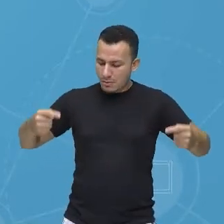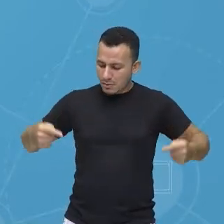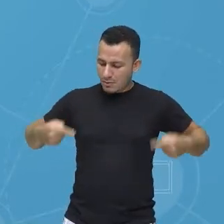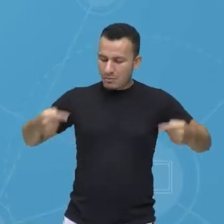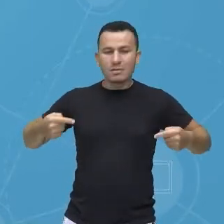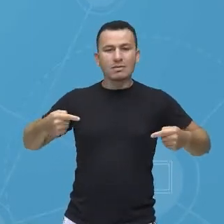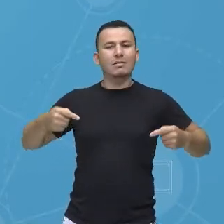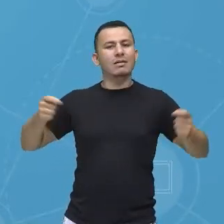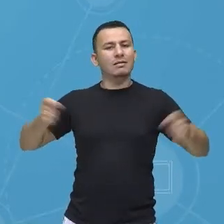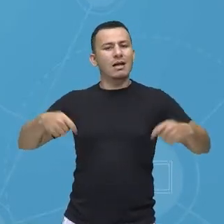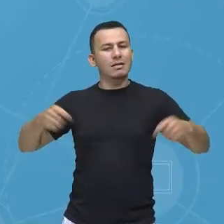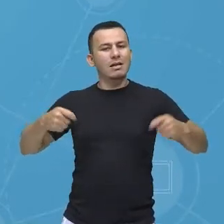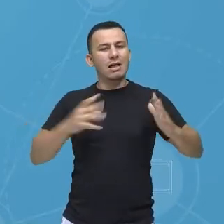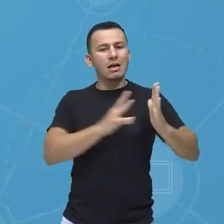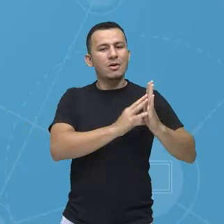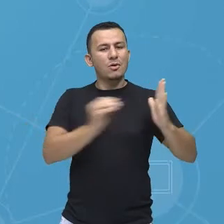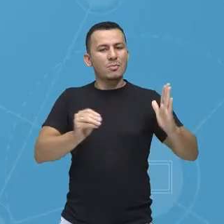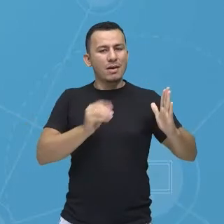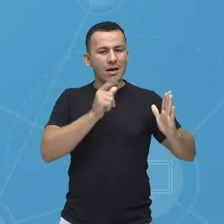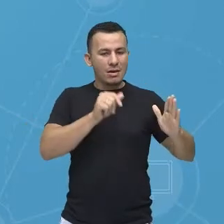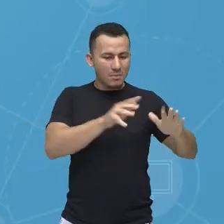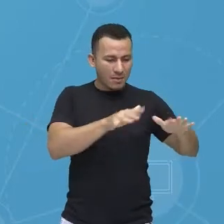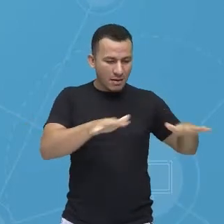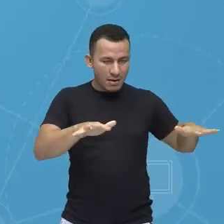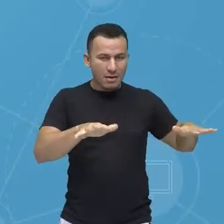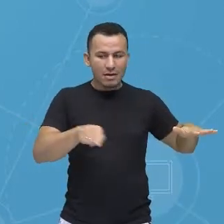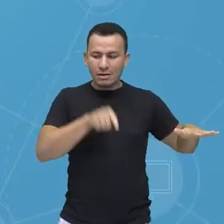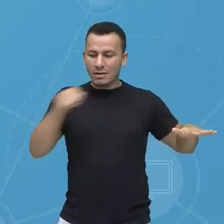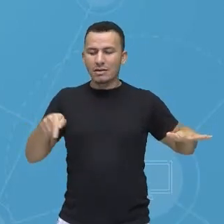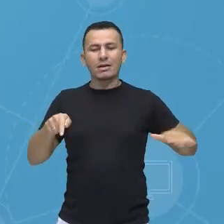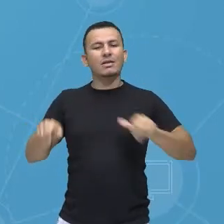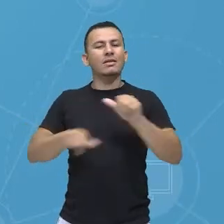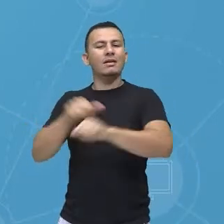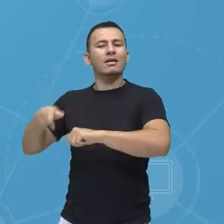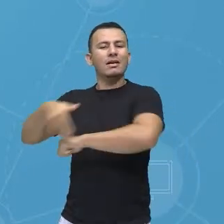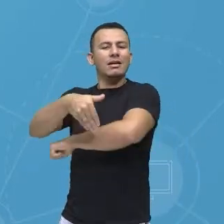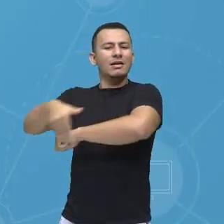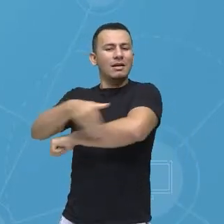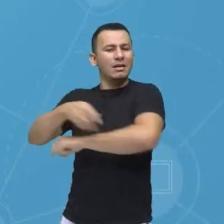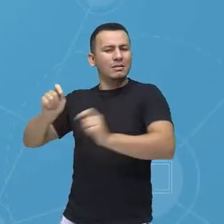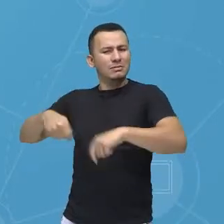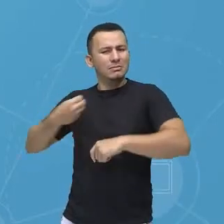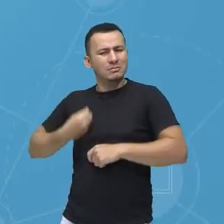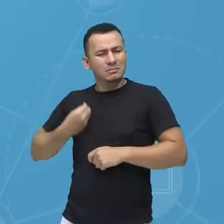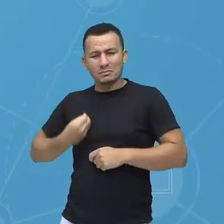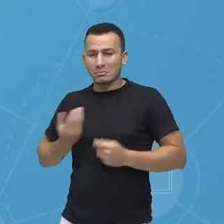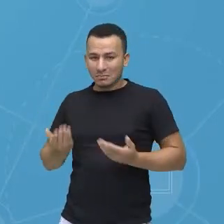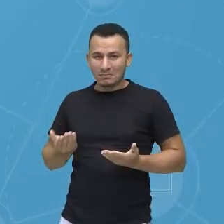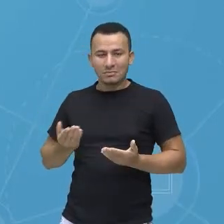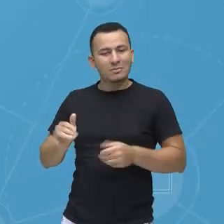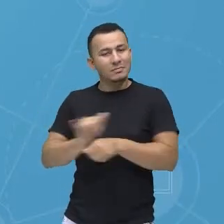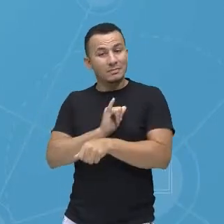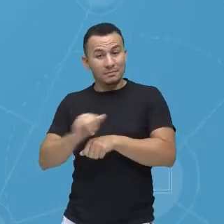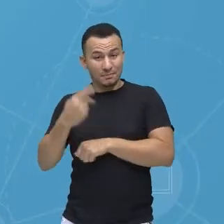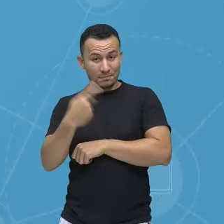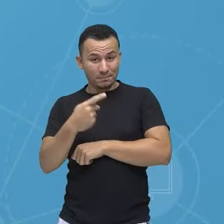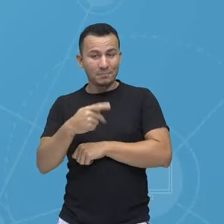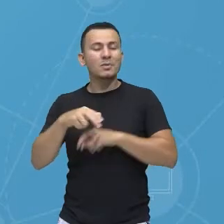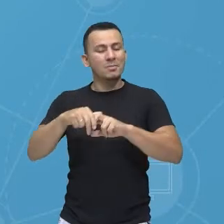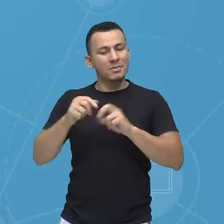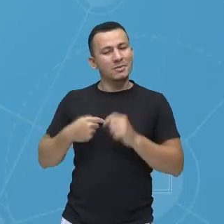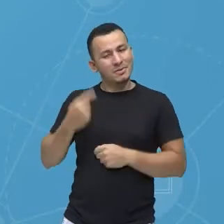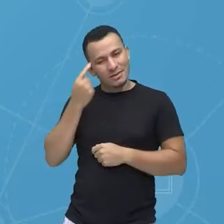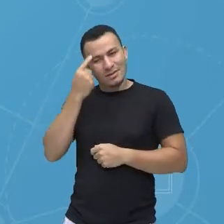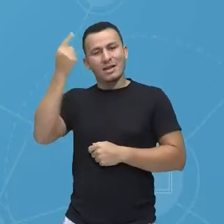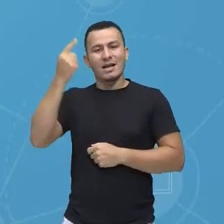manobras que eles faziam no mar, fazer em terra, né, no ambiente terrestre. E assim surgiu